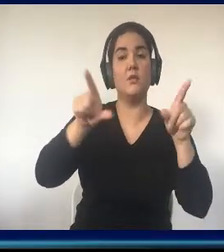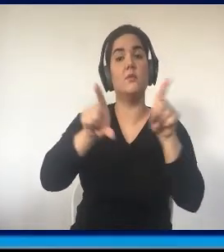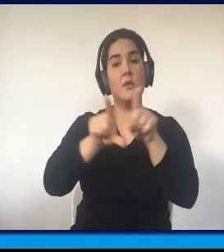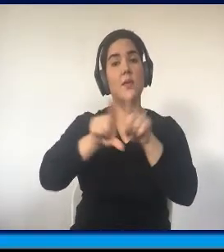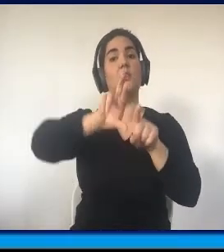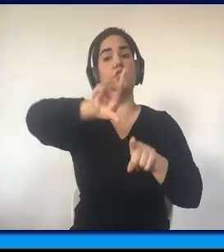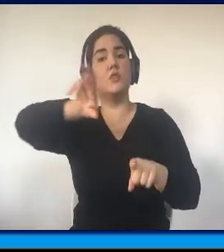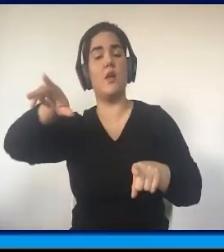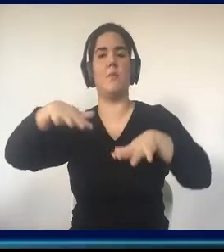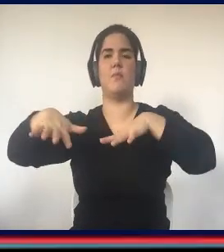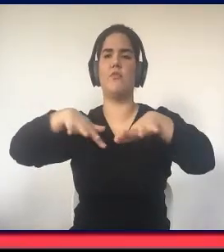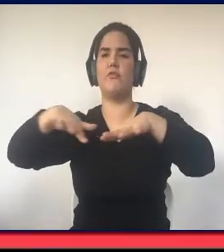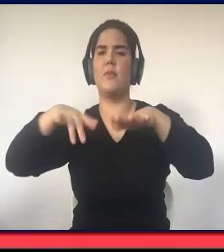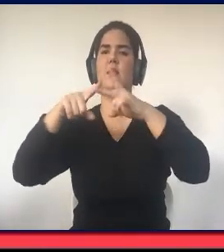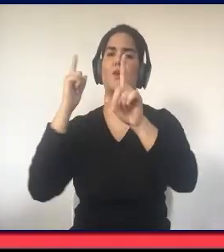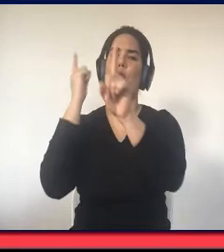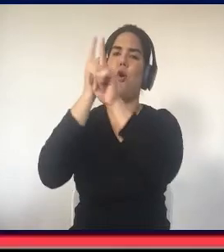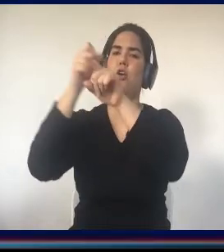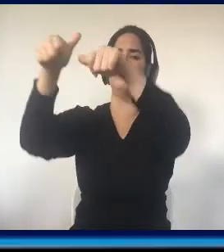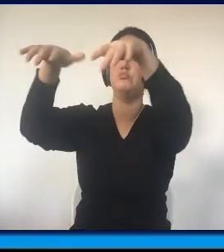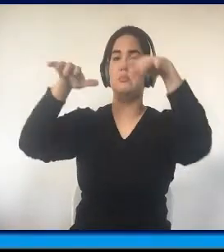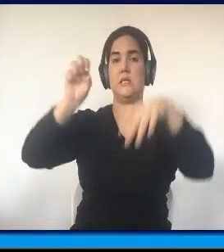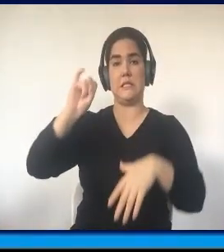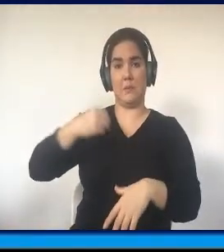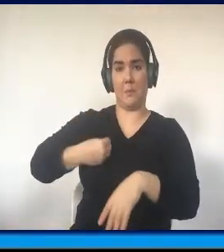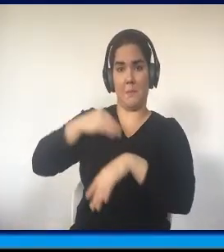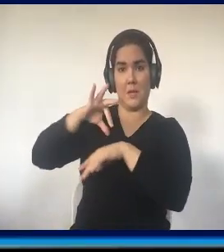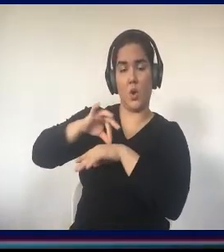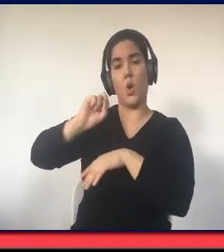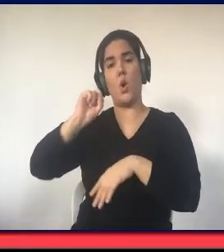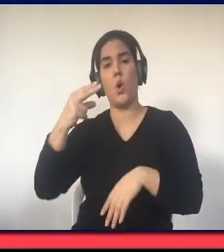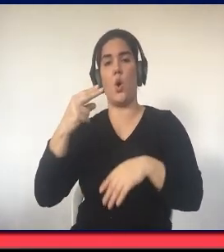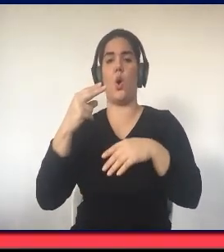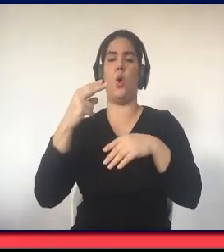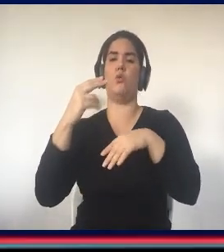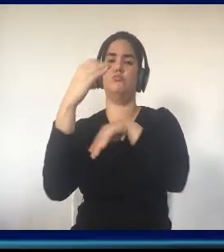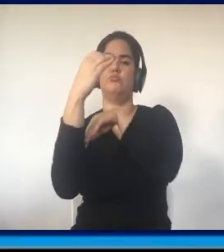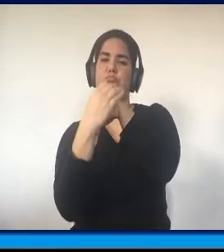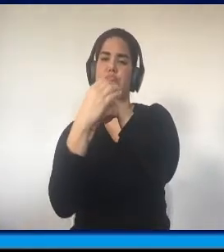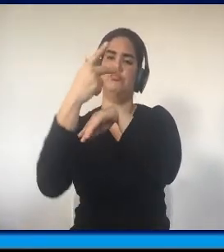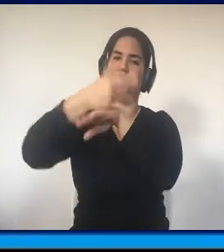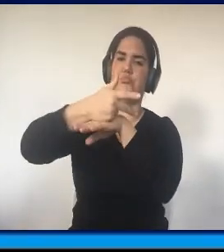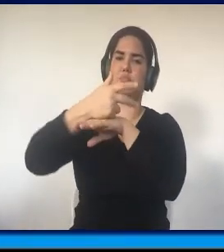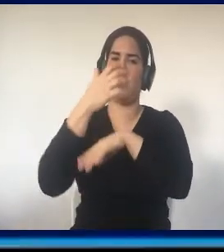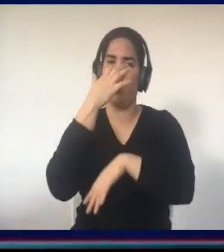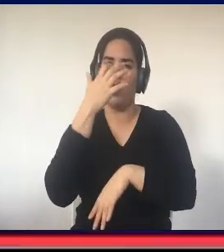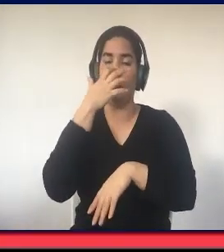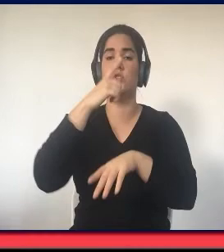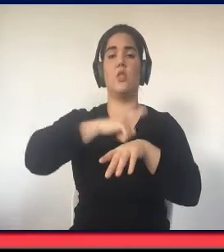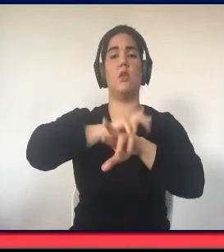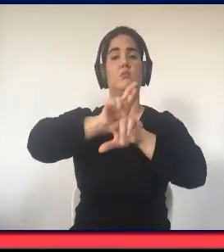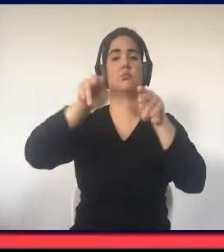sejam presenciais ou online, conseguiram abrir, né, esse leque de atividades de diversas empresas.